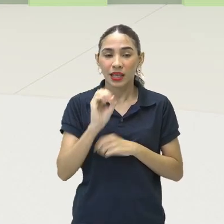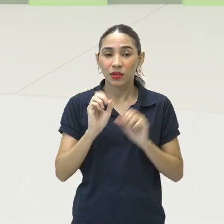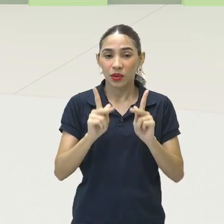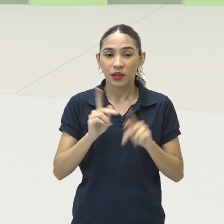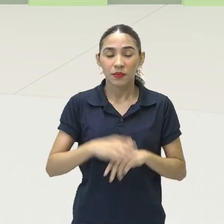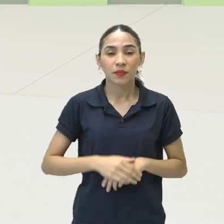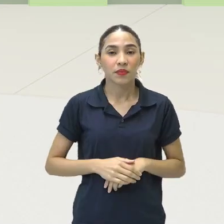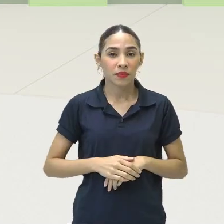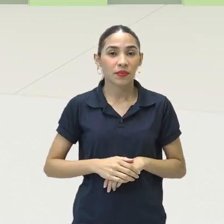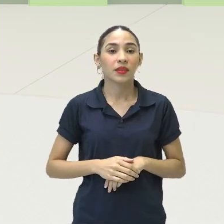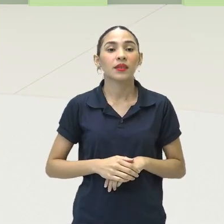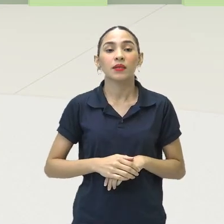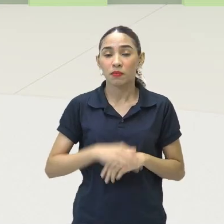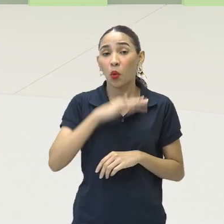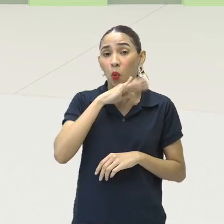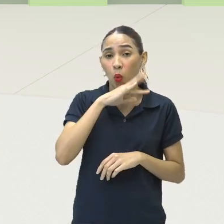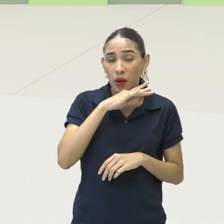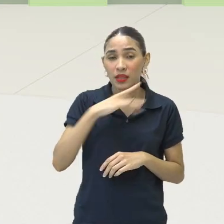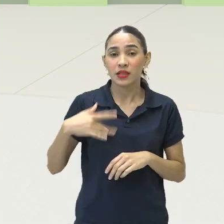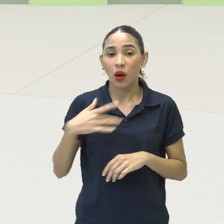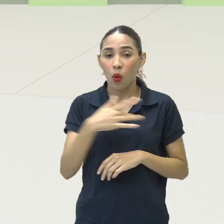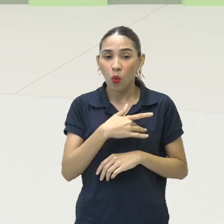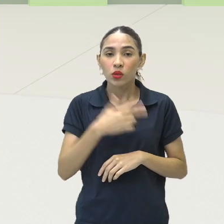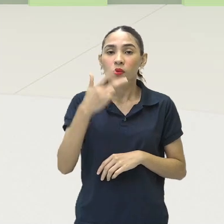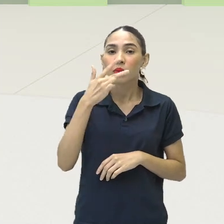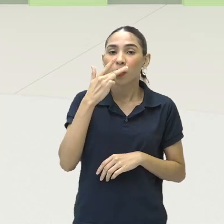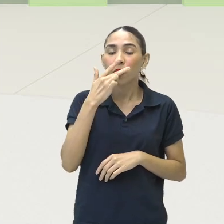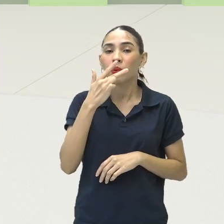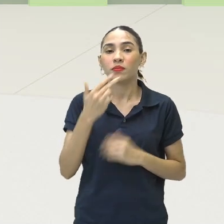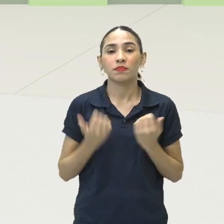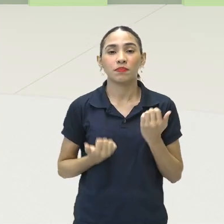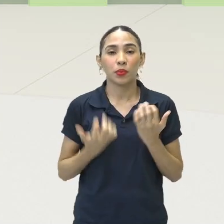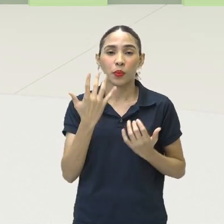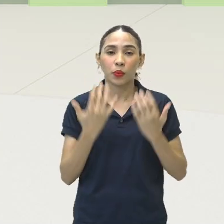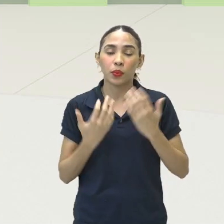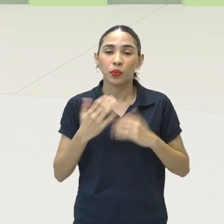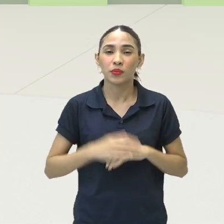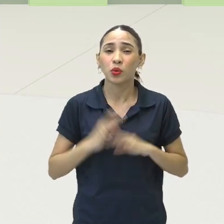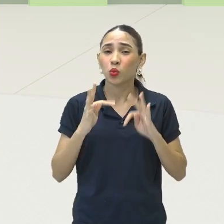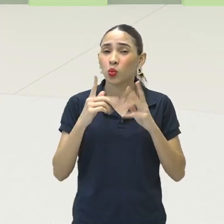E, é claro, faz mal ali a fumaça do cigarro, fumar,